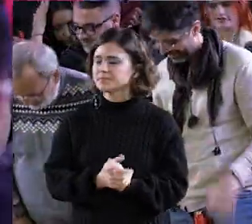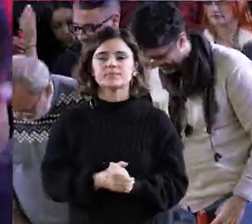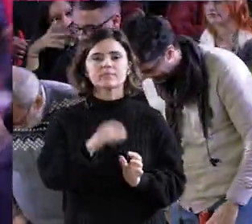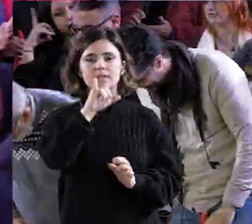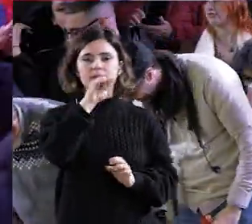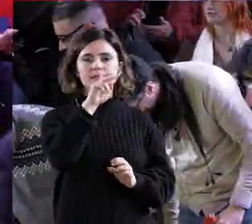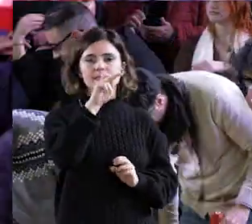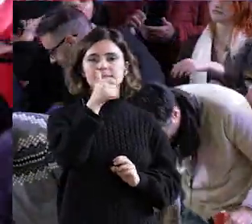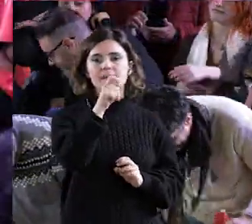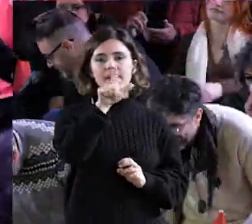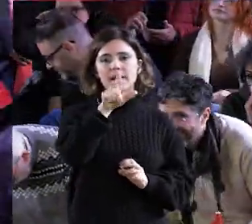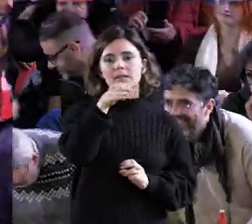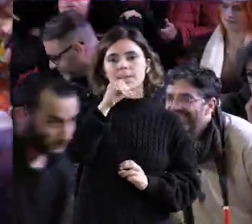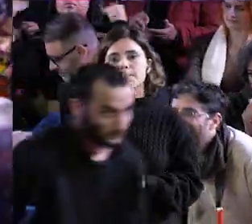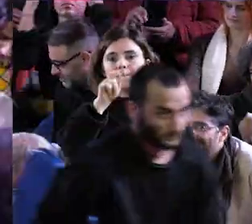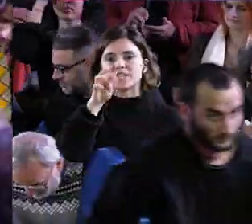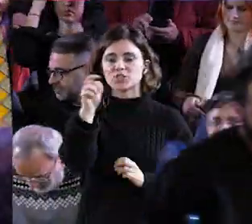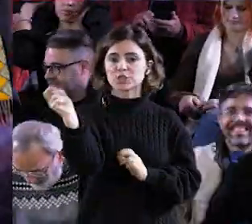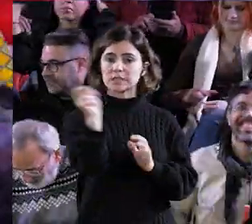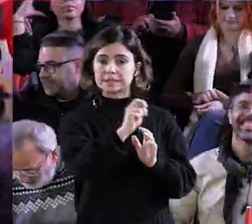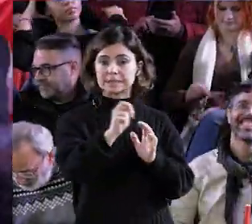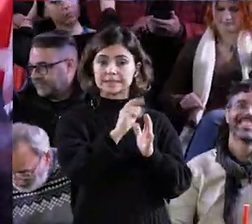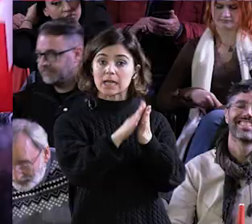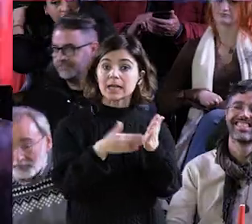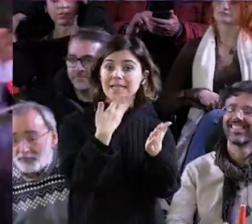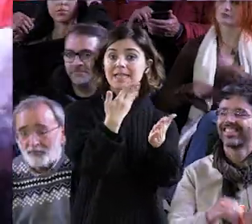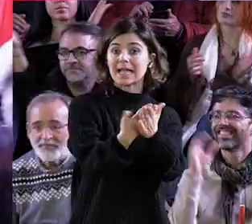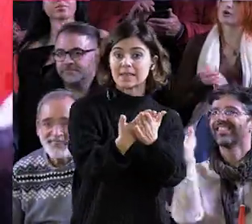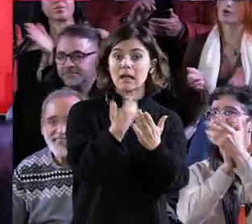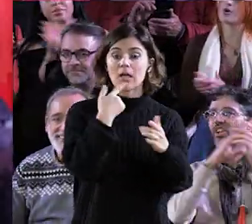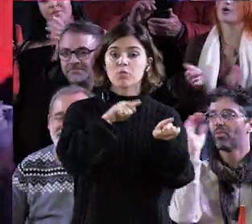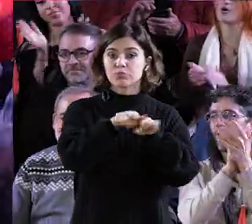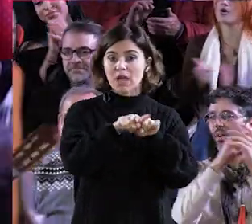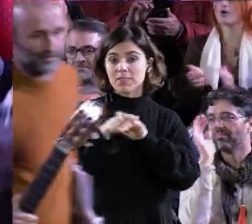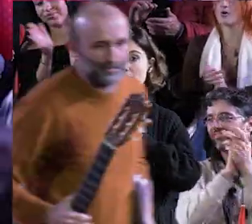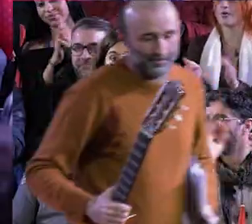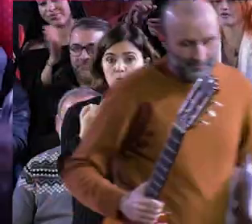Isabel Pires, terceira candidata a deputada pelo Porto.